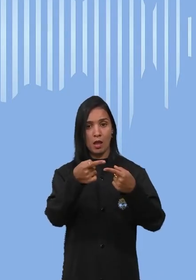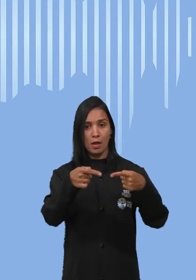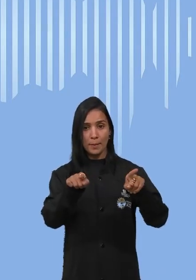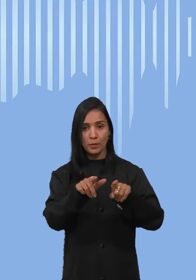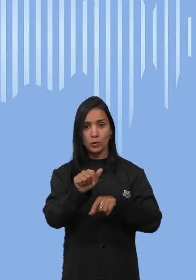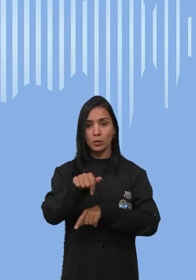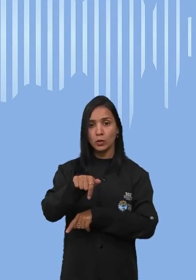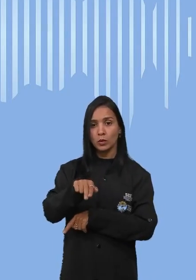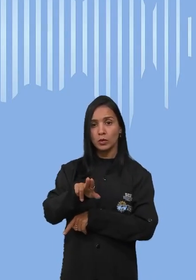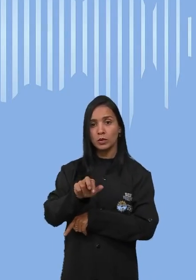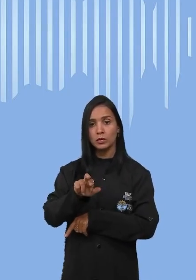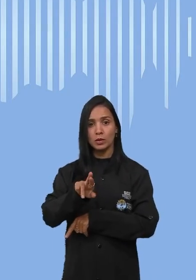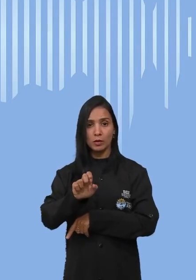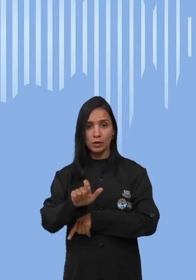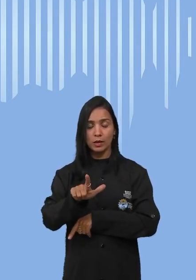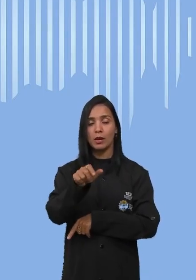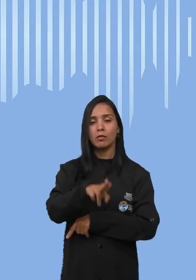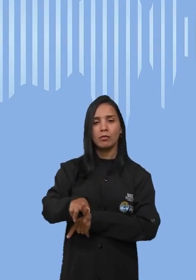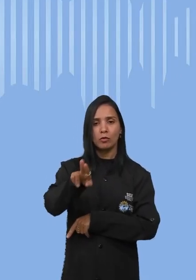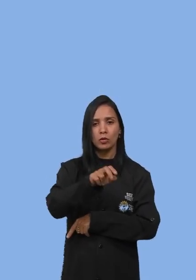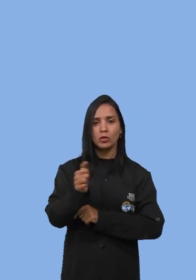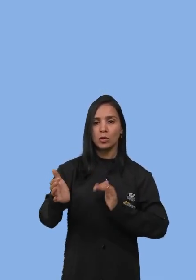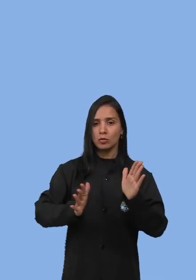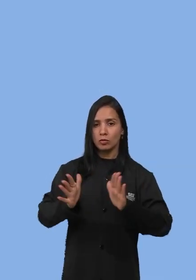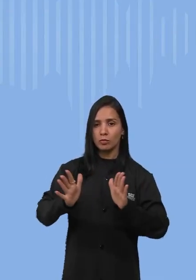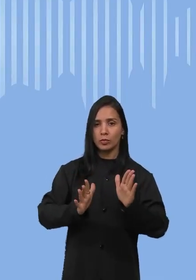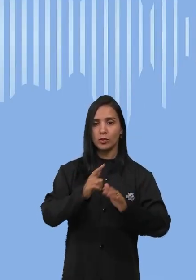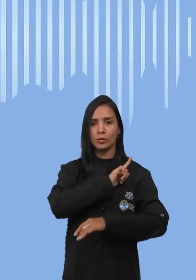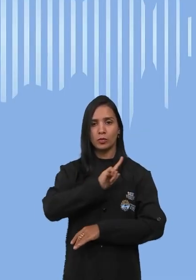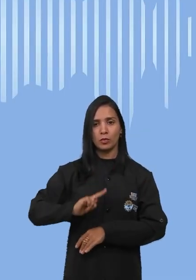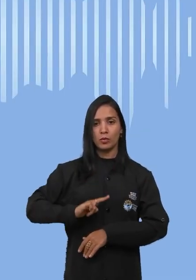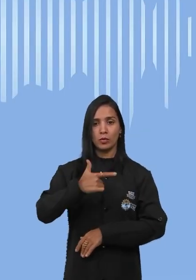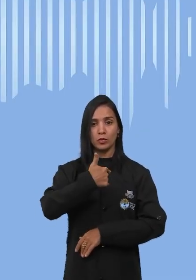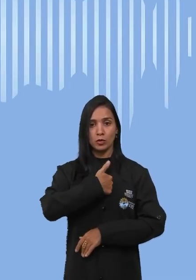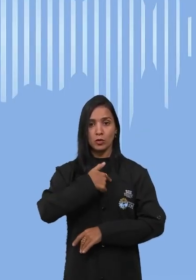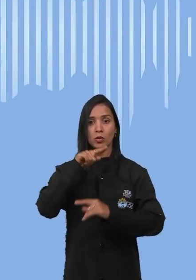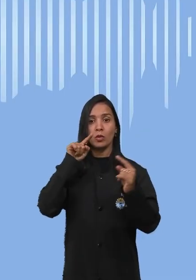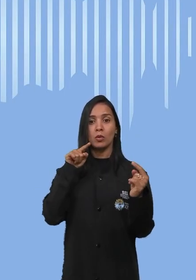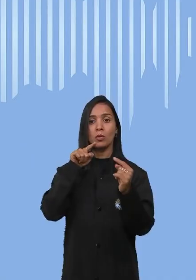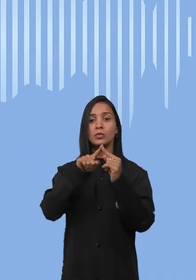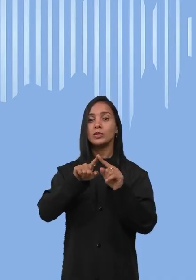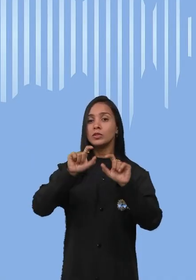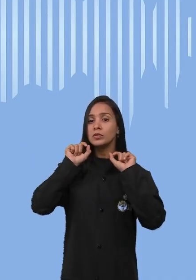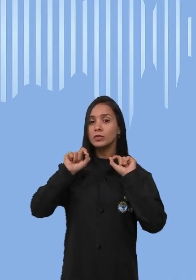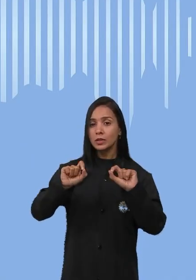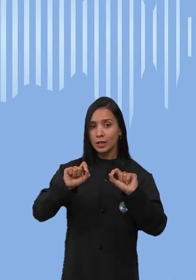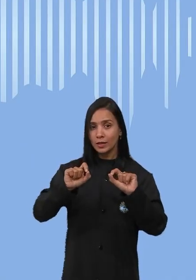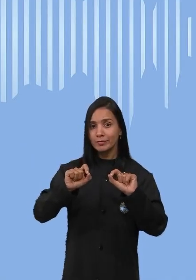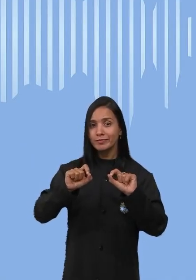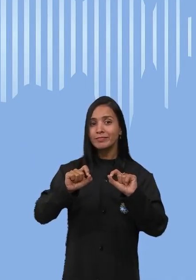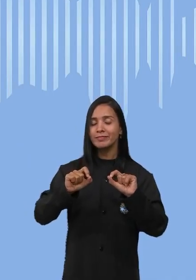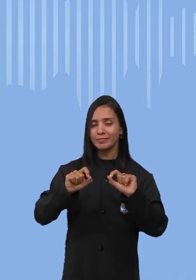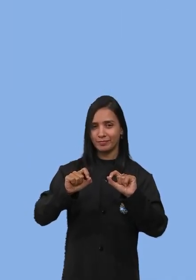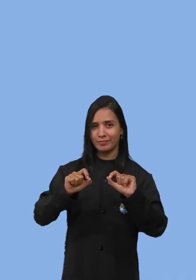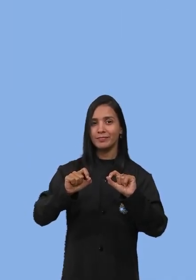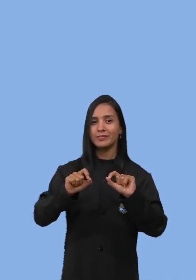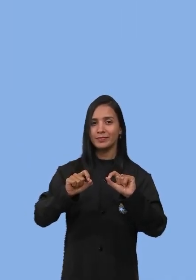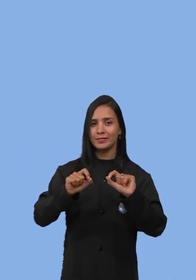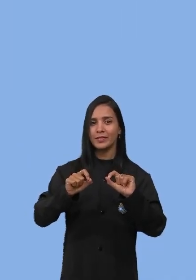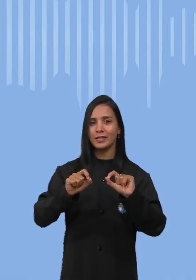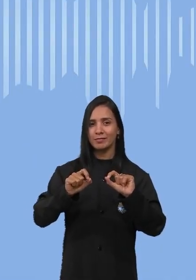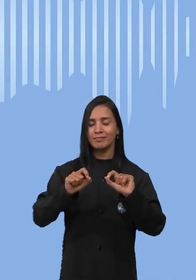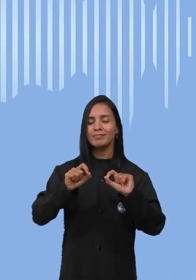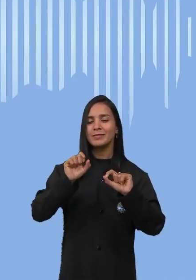muito utilizada no governo de Getúlio Vargas para... Então, a resposta correta é a letra